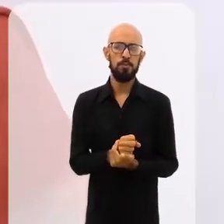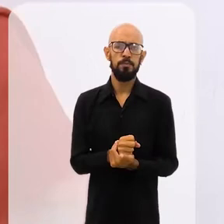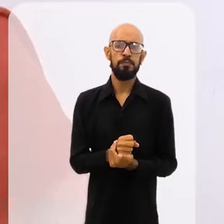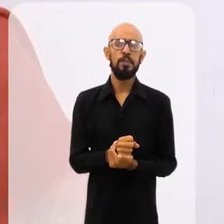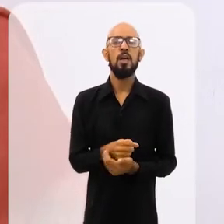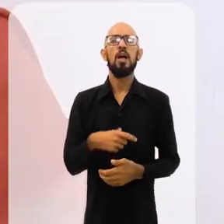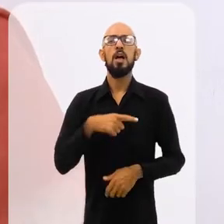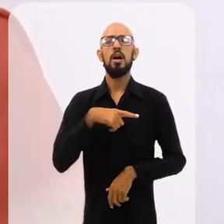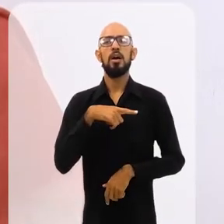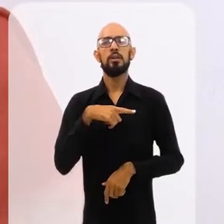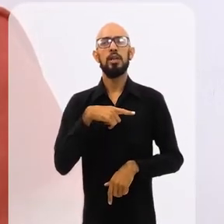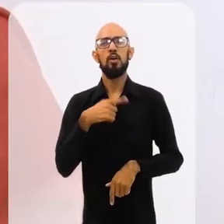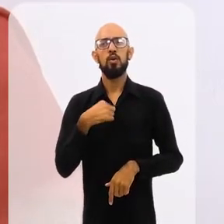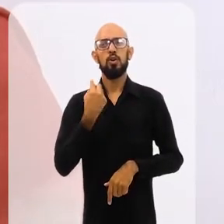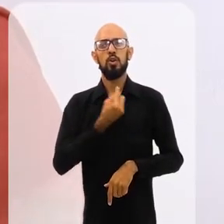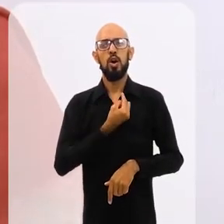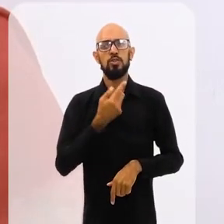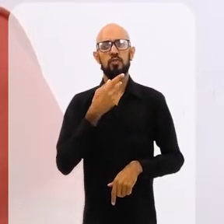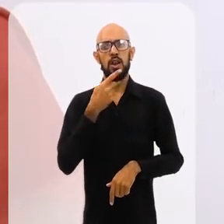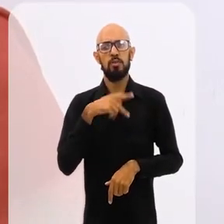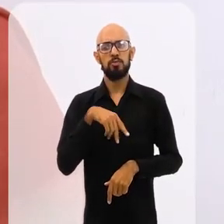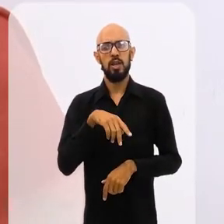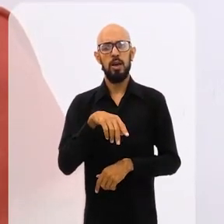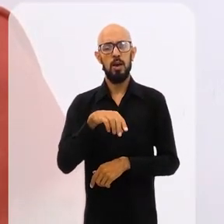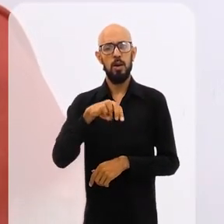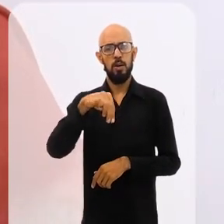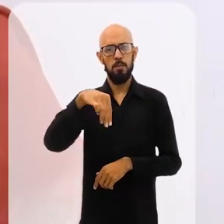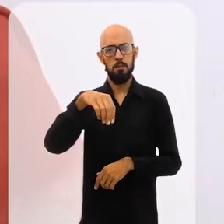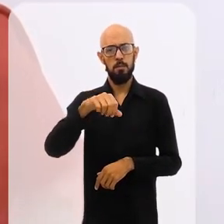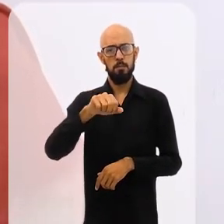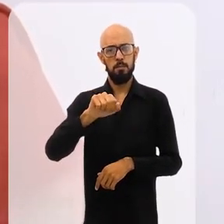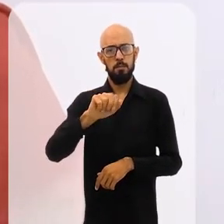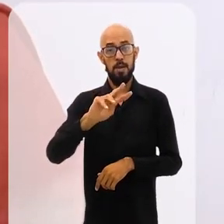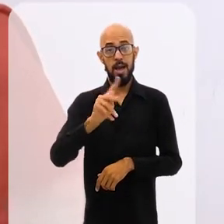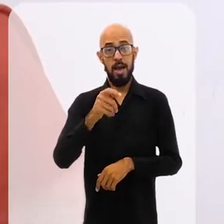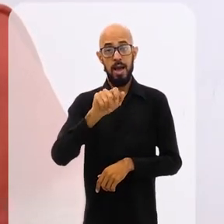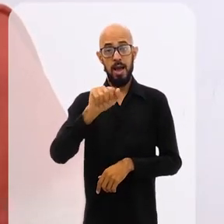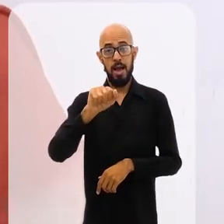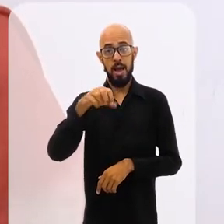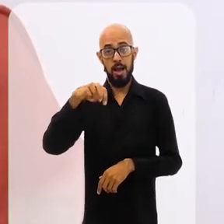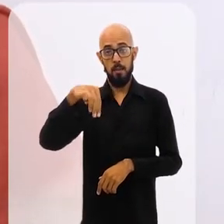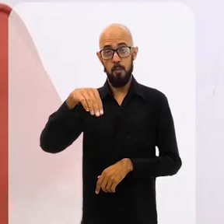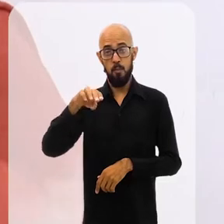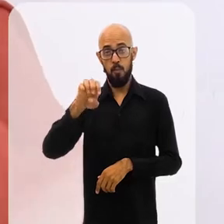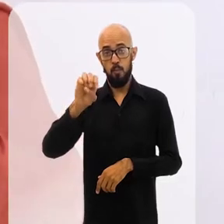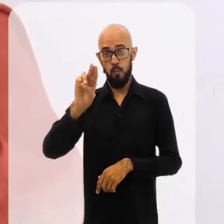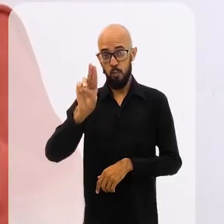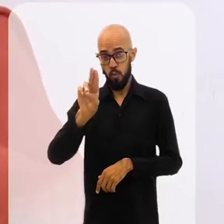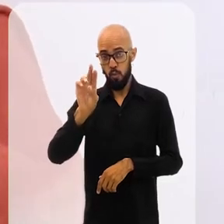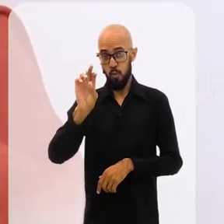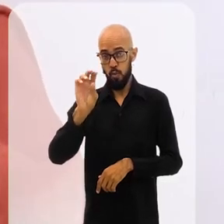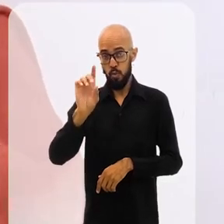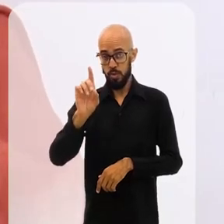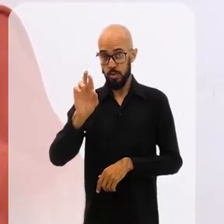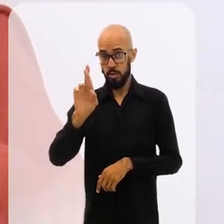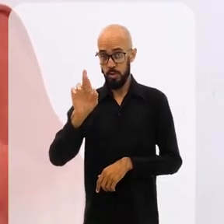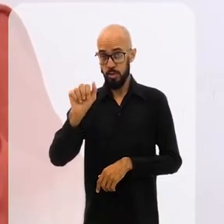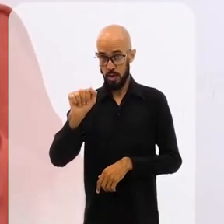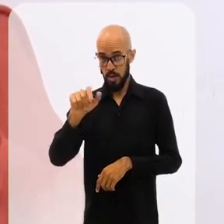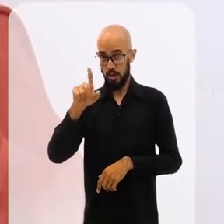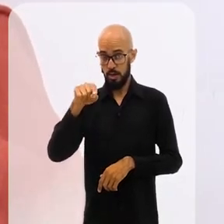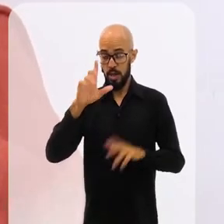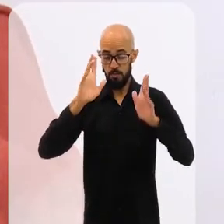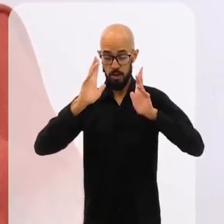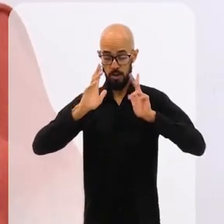tem um que a gente chama de Mahamudra. Mahamudra é uma estrutura de purificação, né?